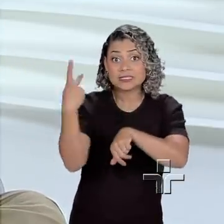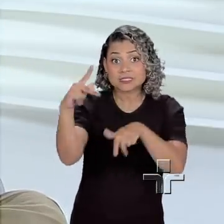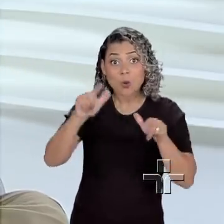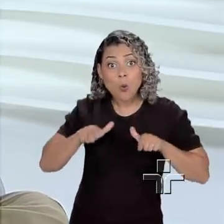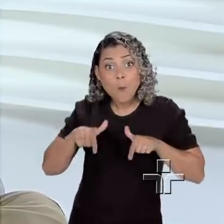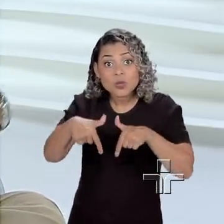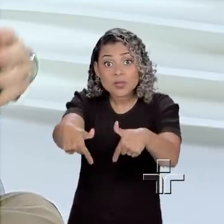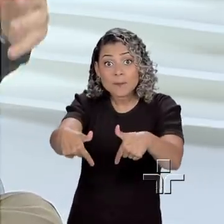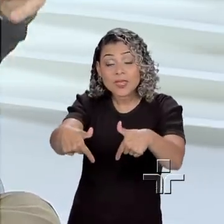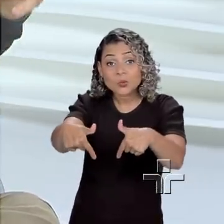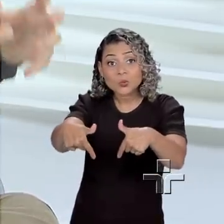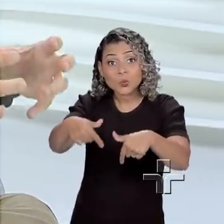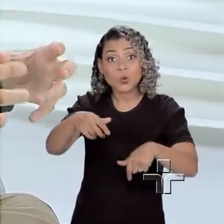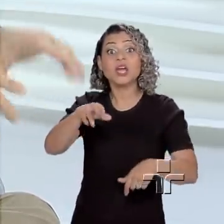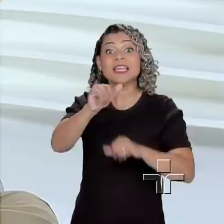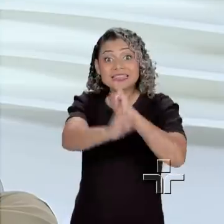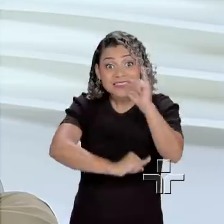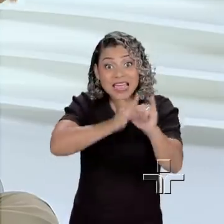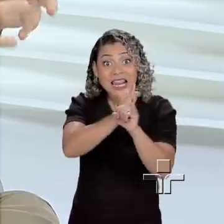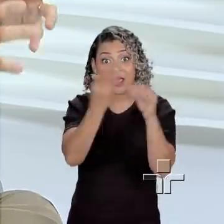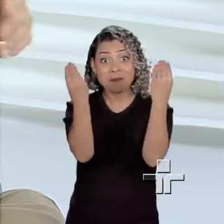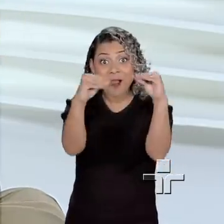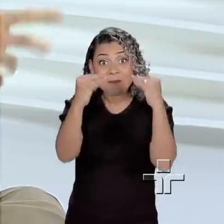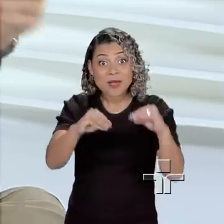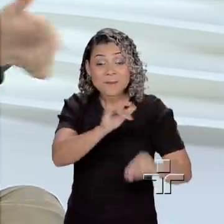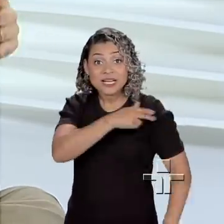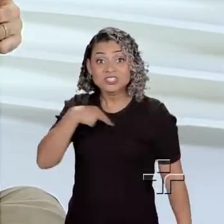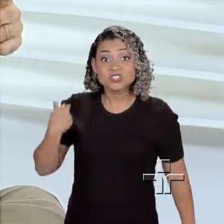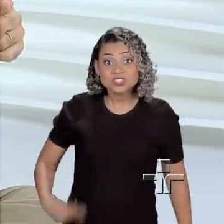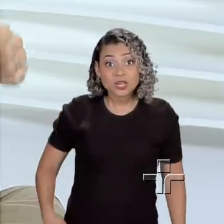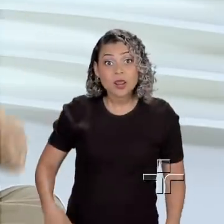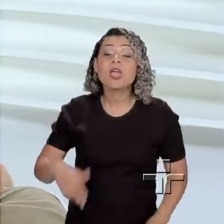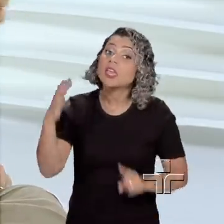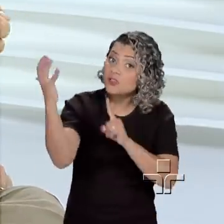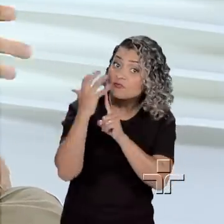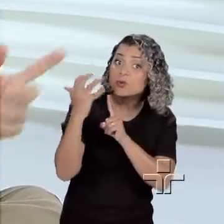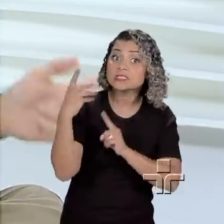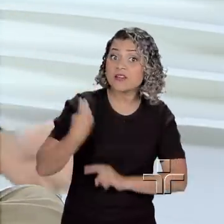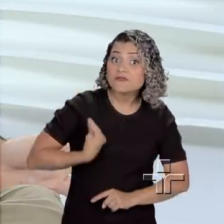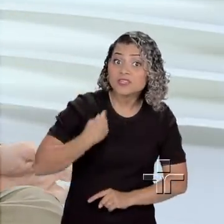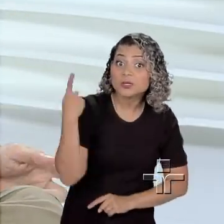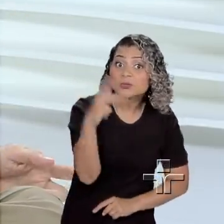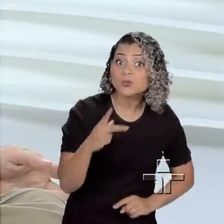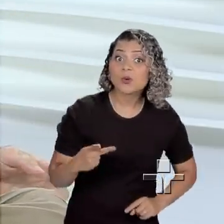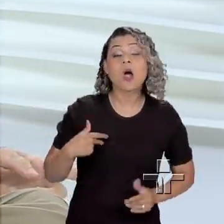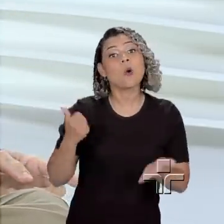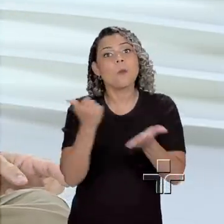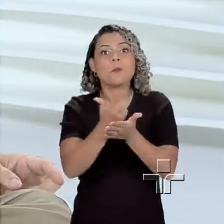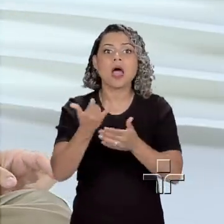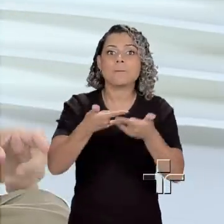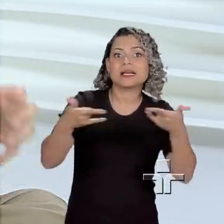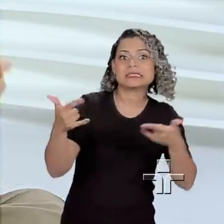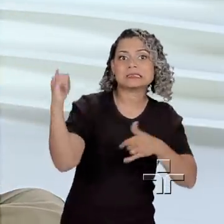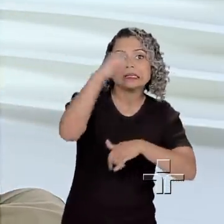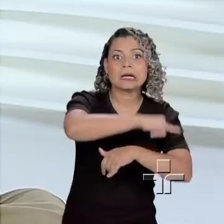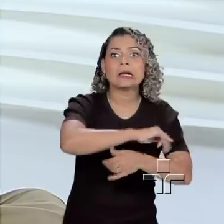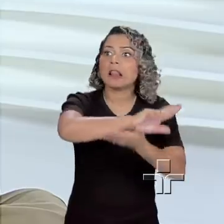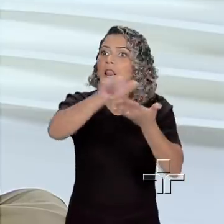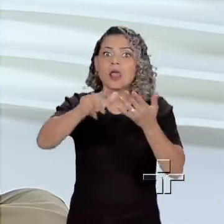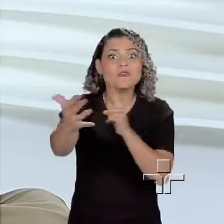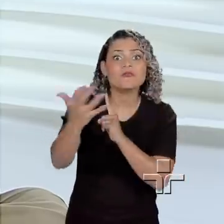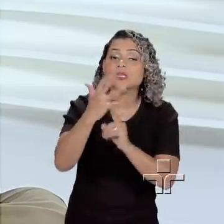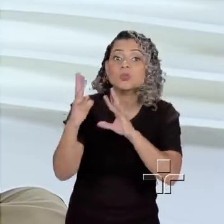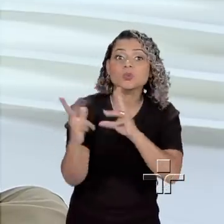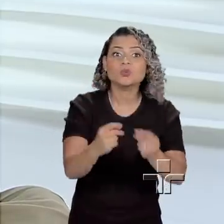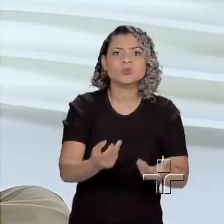rede, na China, pode definir, na verdade, define o que é que você pode fazer ou não do ponto de vista de comprar uma passagem aérea, tá certo? Então,